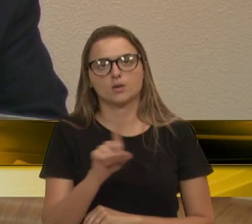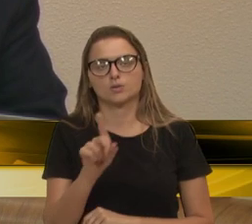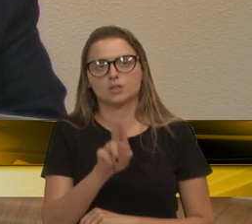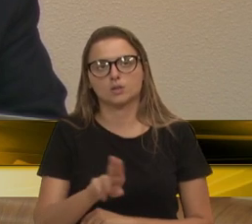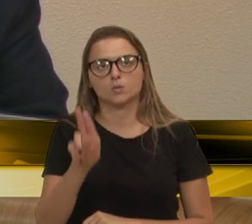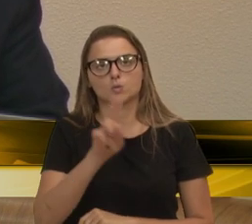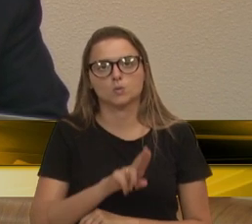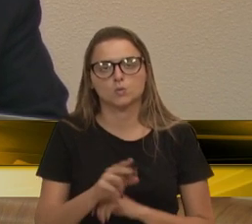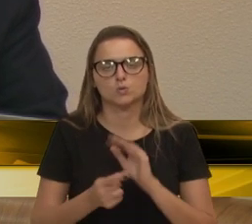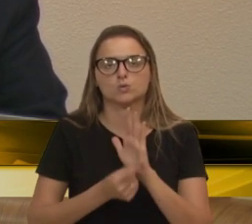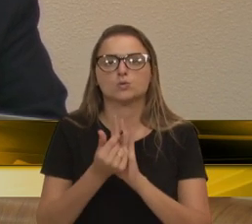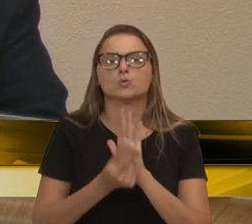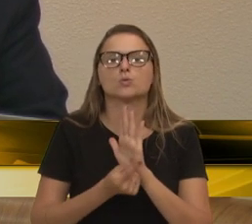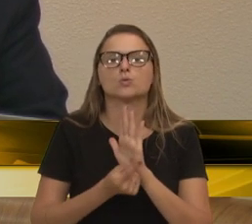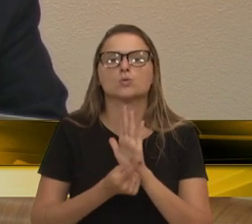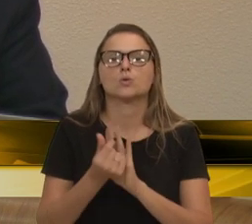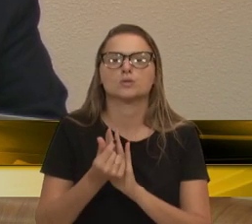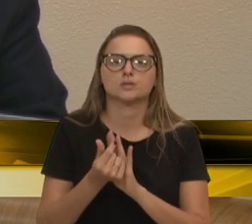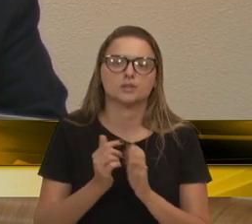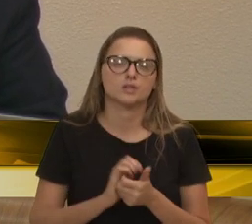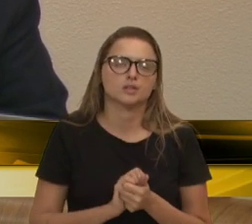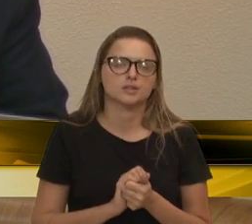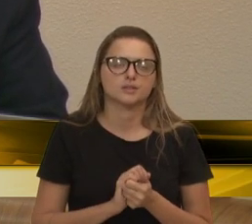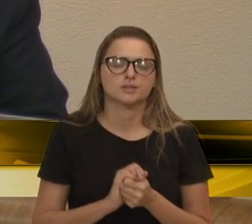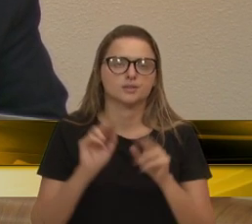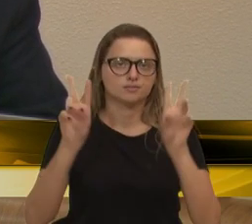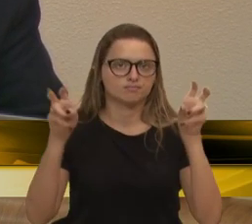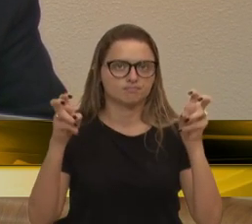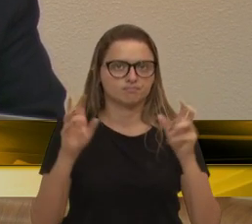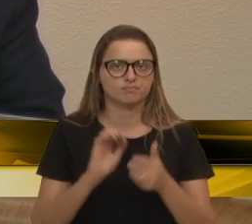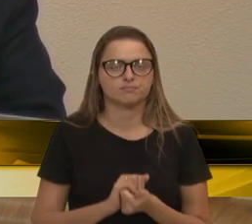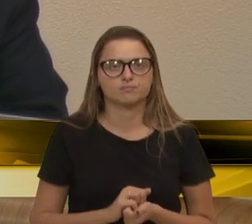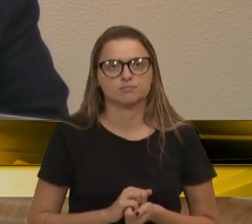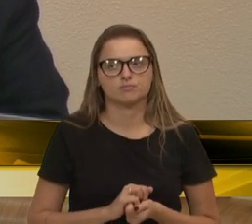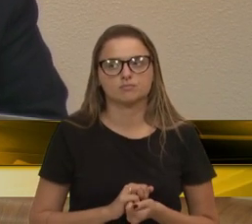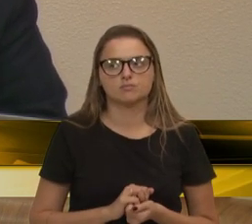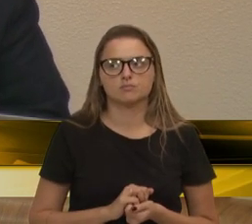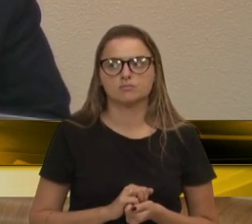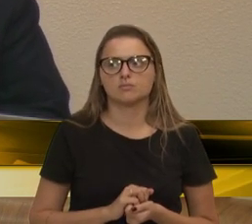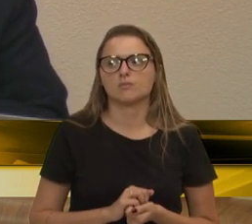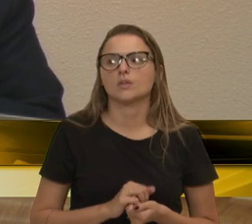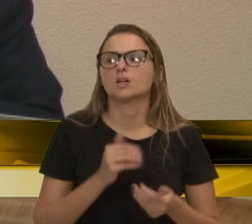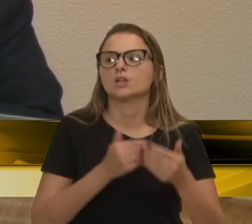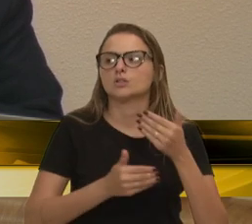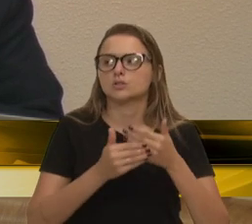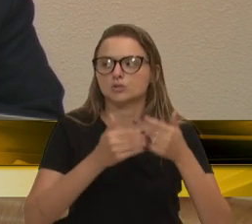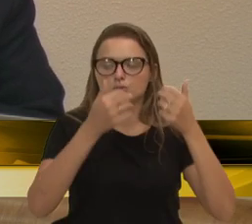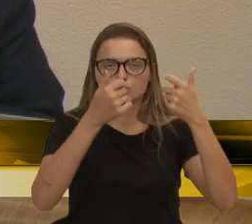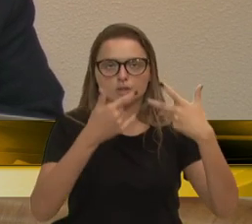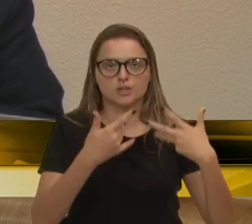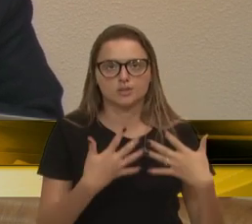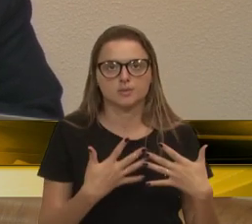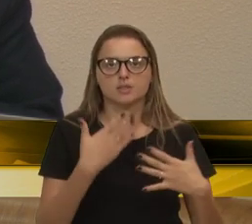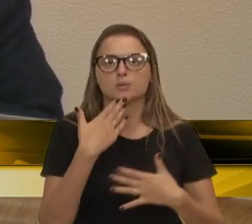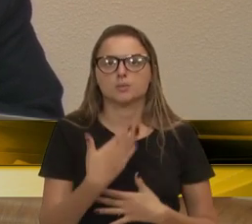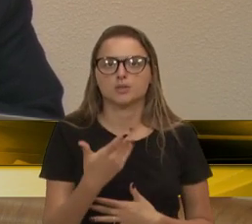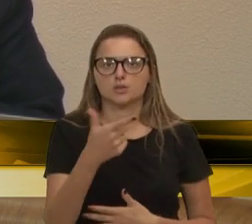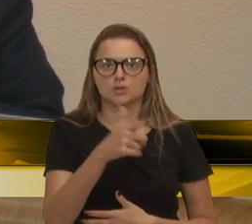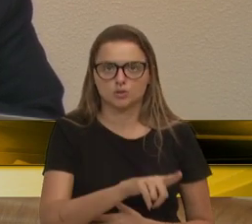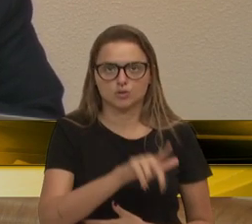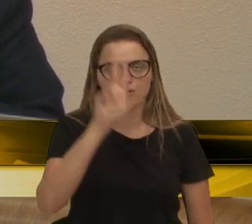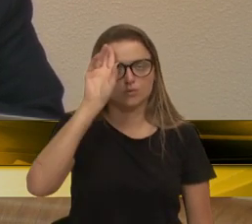recursos orçamentários. Fecha aspas, ponto. Por todo o exposto, recomendei mais uma vez que o